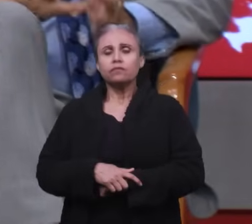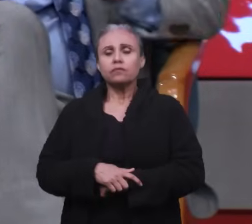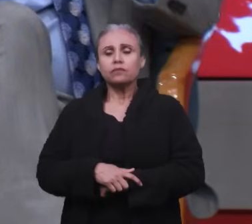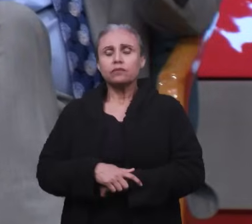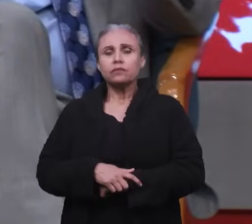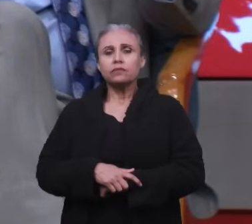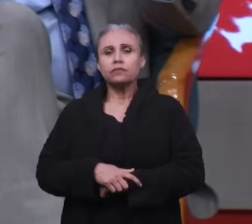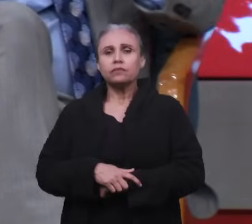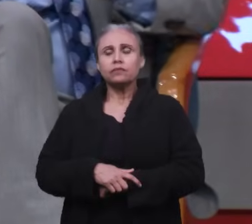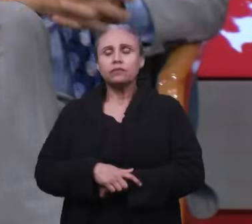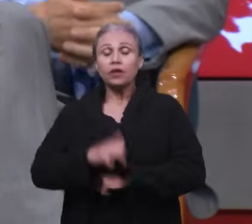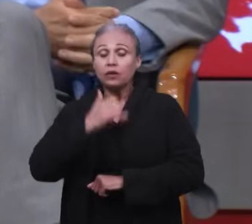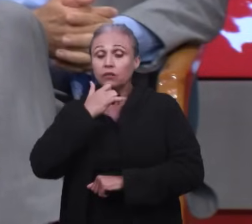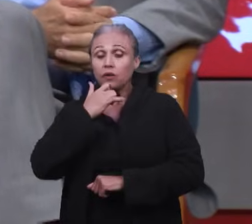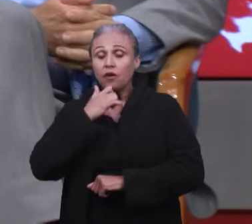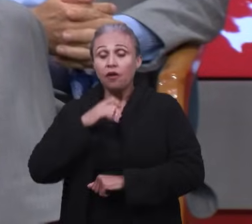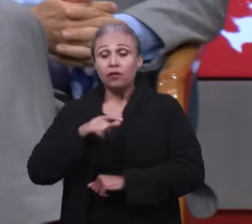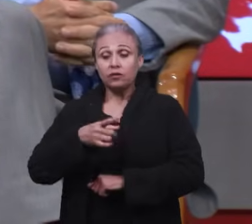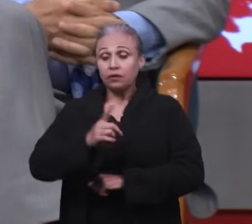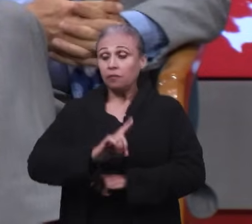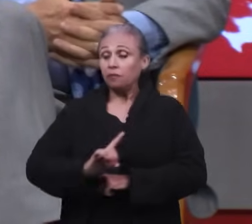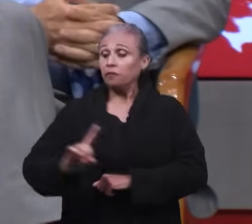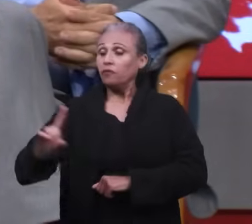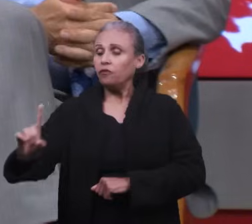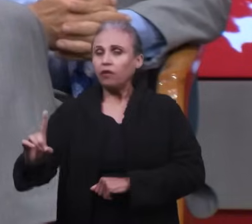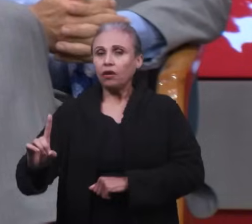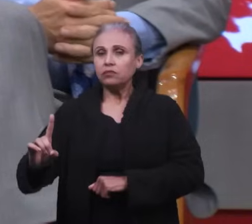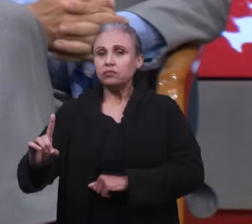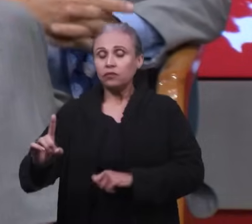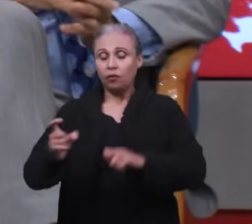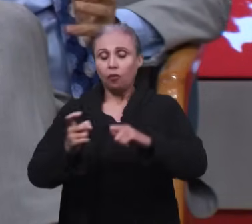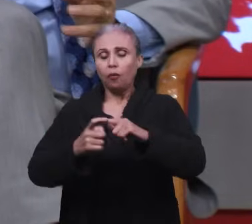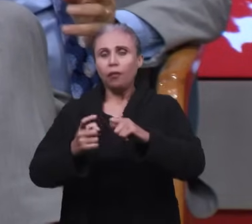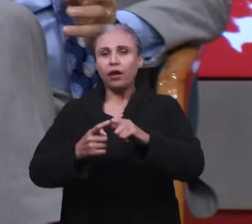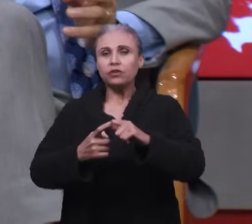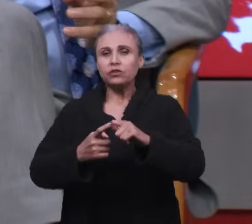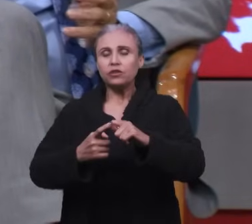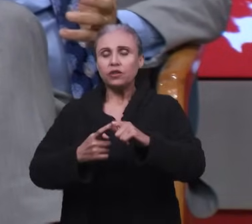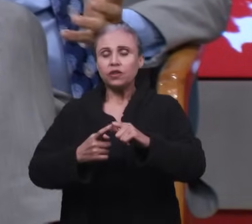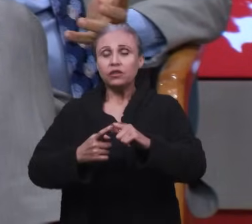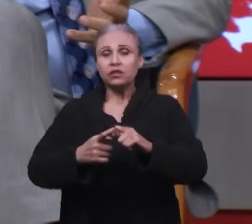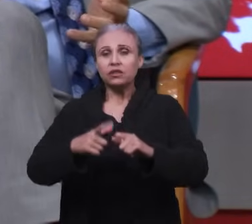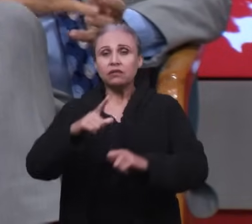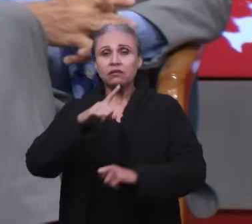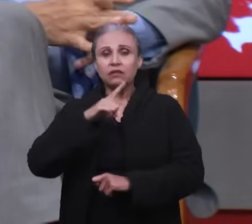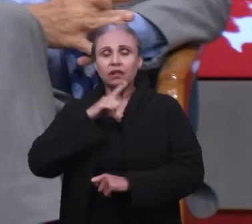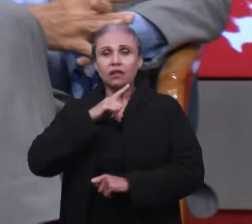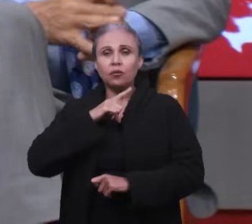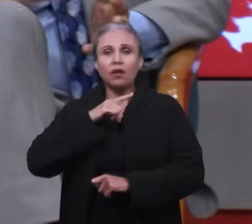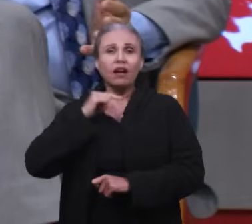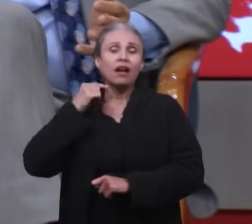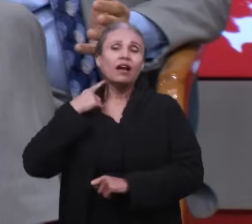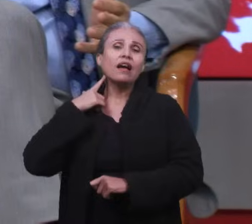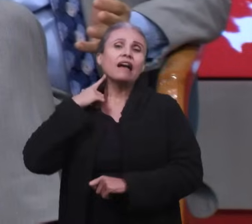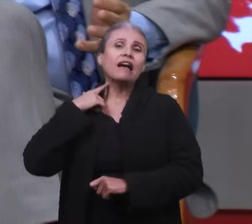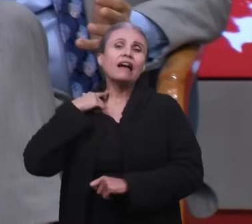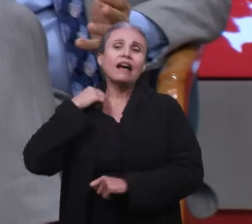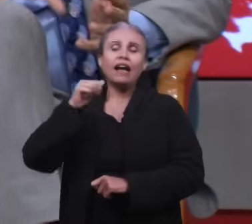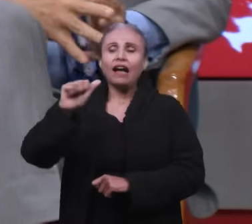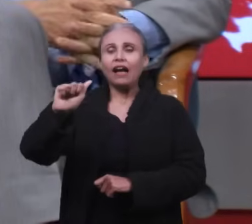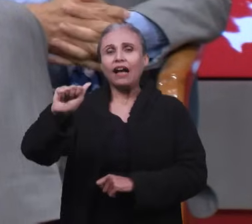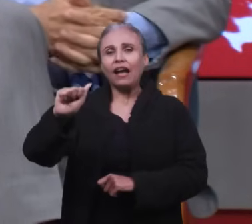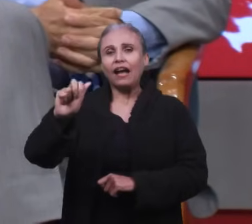né, você vai lá ao médico, e o médico faz um diagnóstico de que você tem uma das suas artérias, que a artéria é